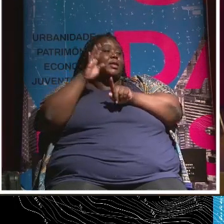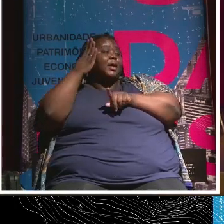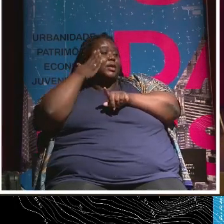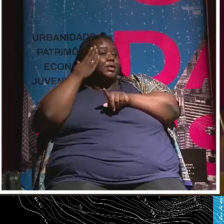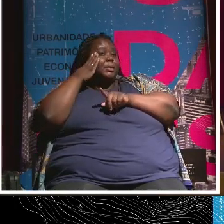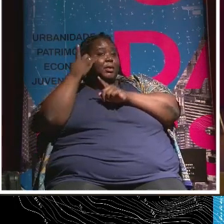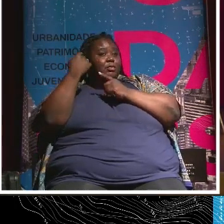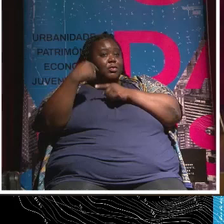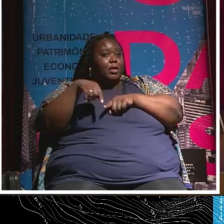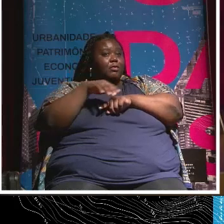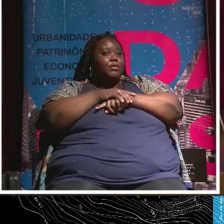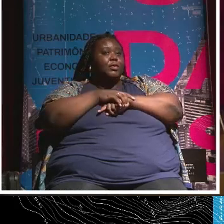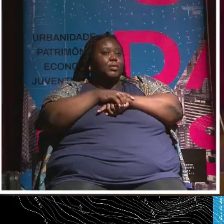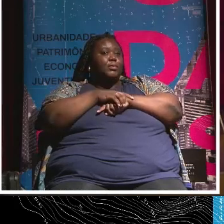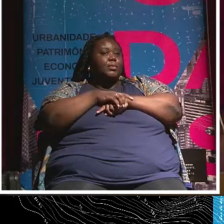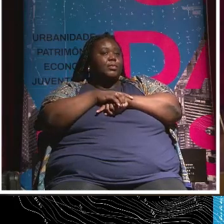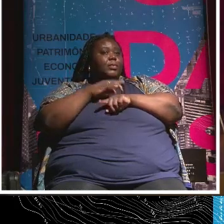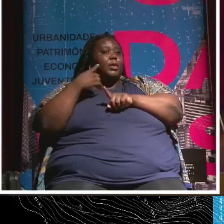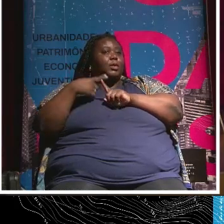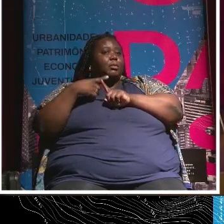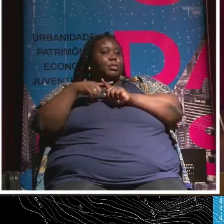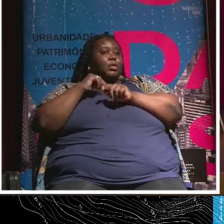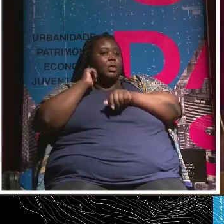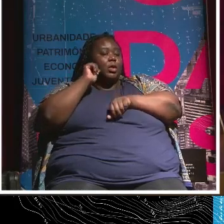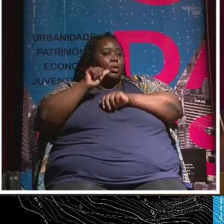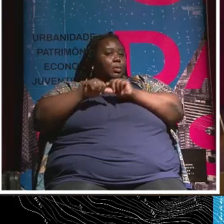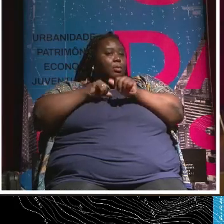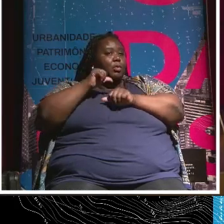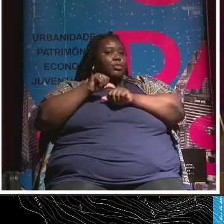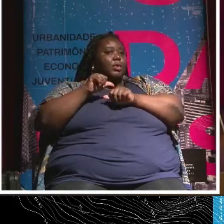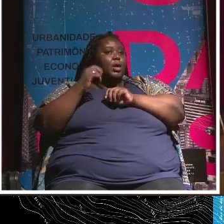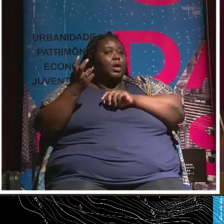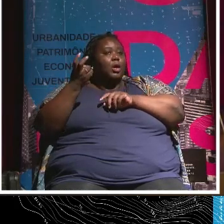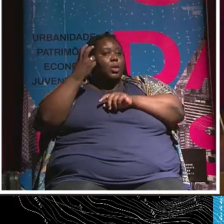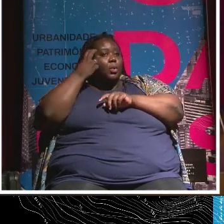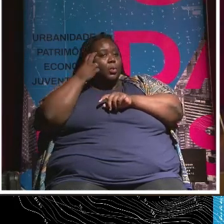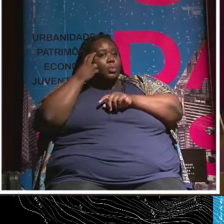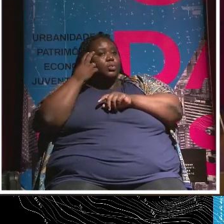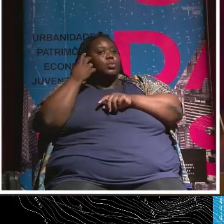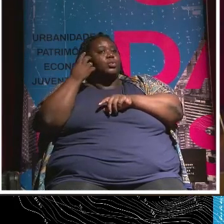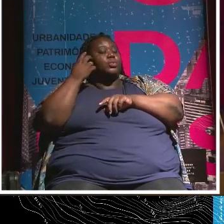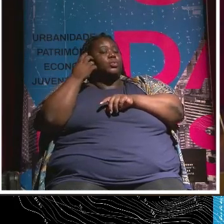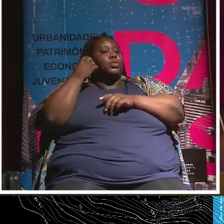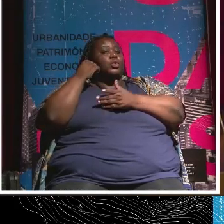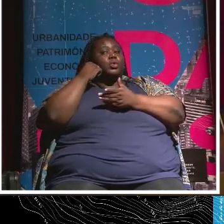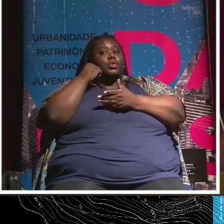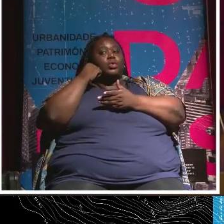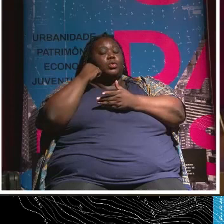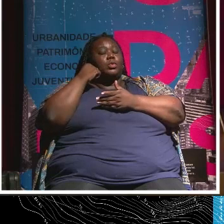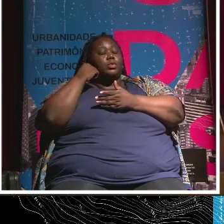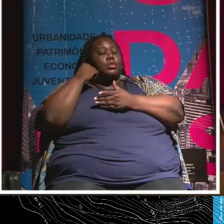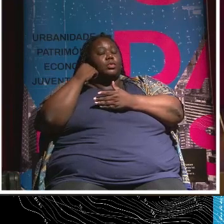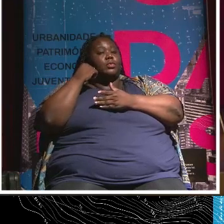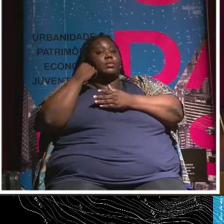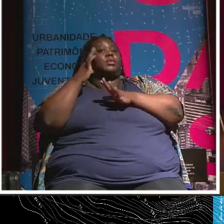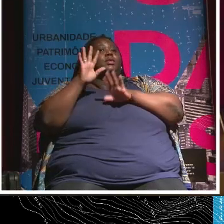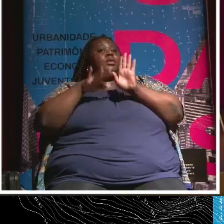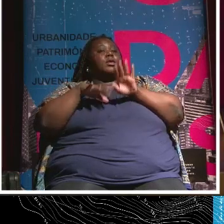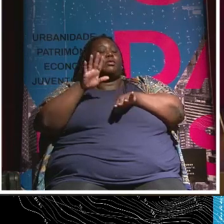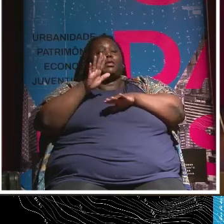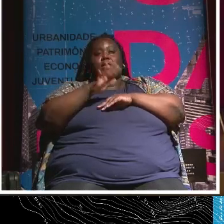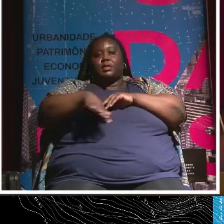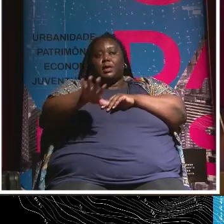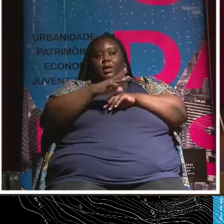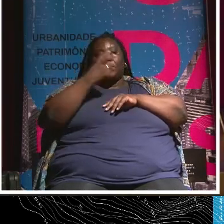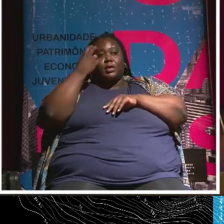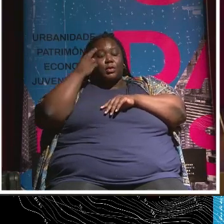grande desafio, né? Porque implica em mudar a nossa própria cultura enquanto burocracia de Estado, né? Talvez a área da cultura tenha